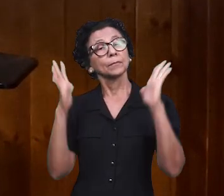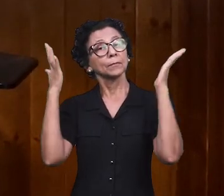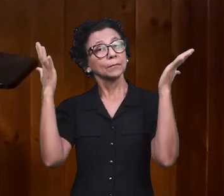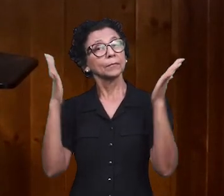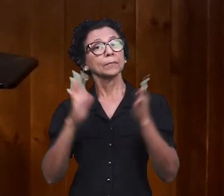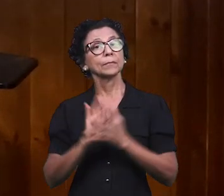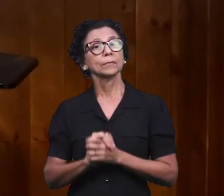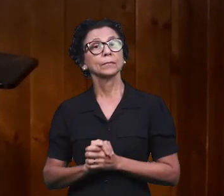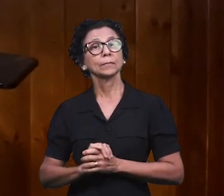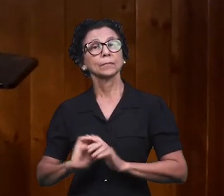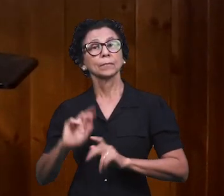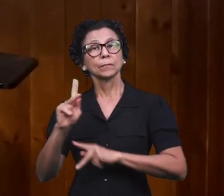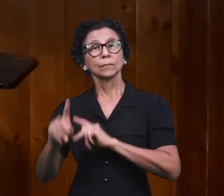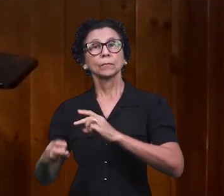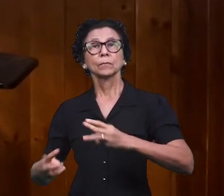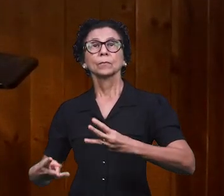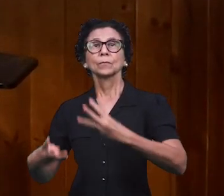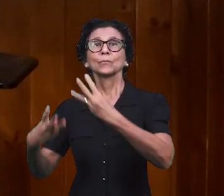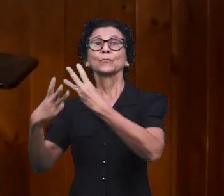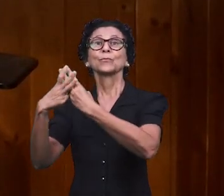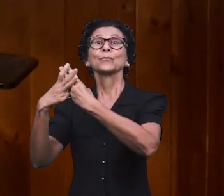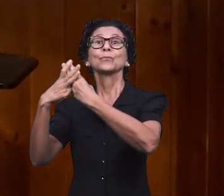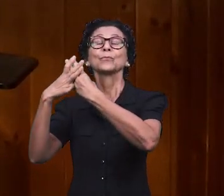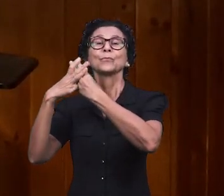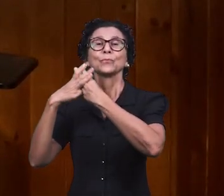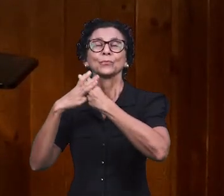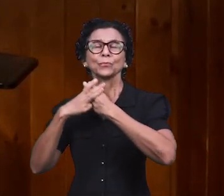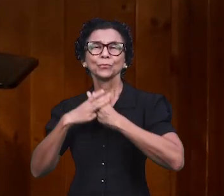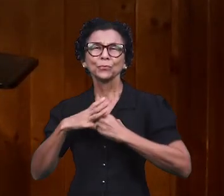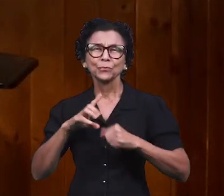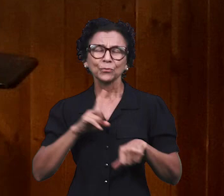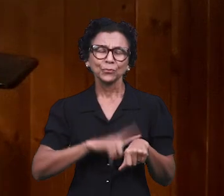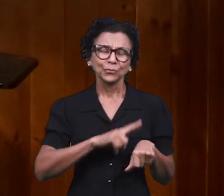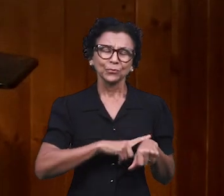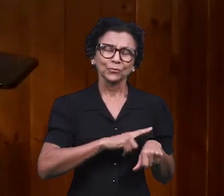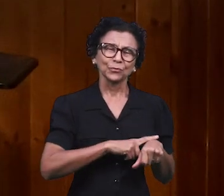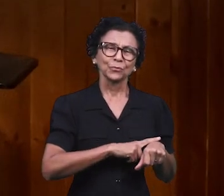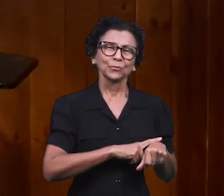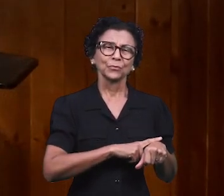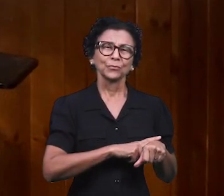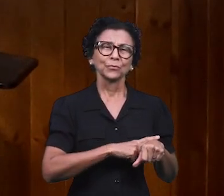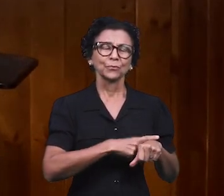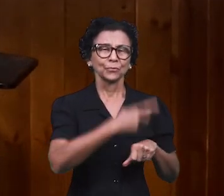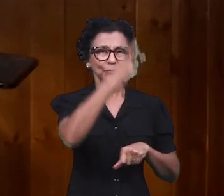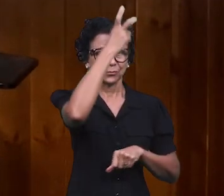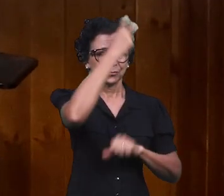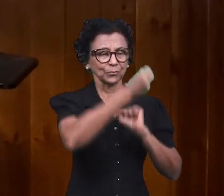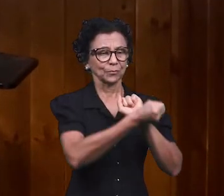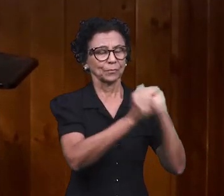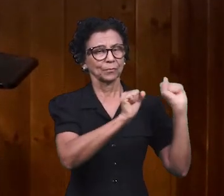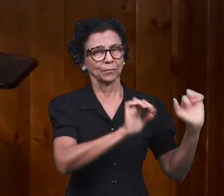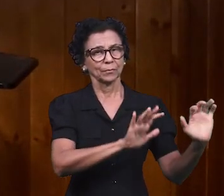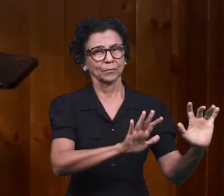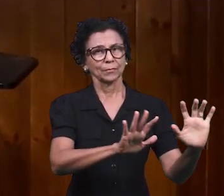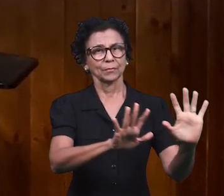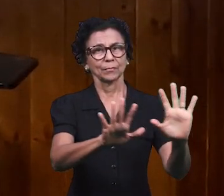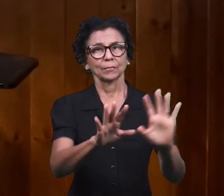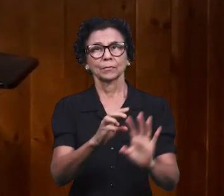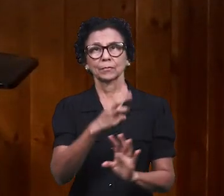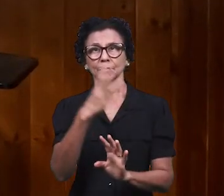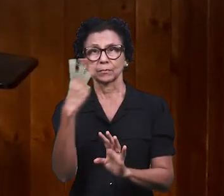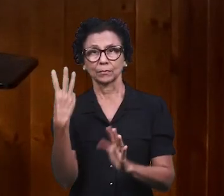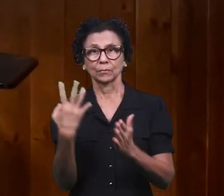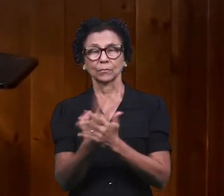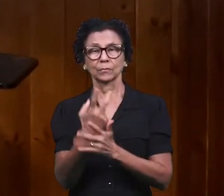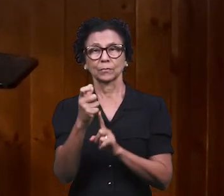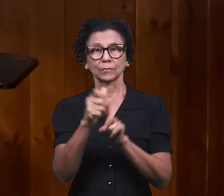para os judeus a comemoração da saída do Egito e era também Todas essas três em março e abril, tá